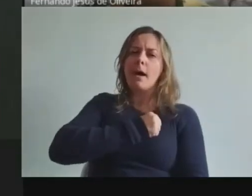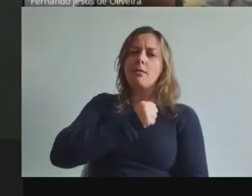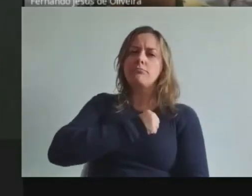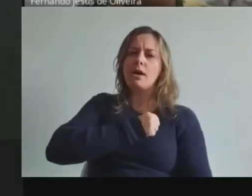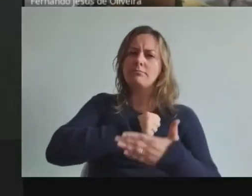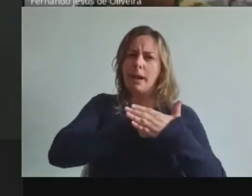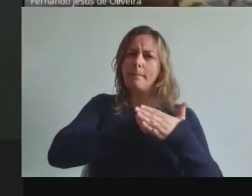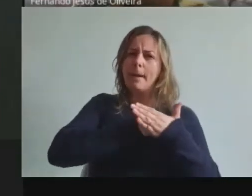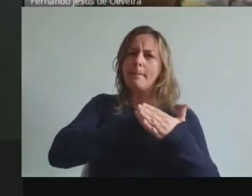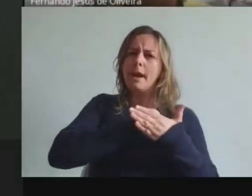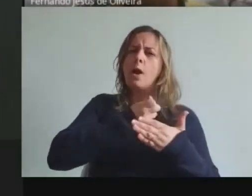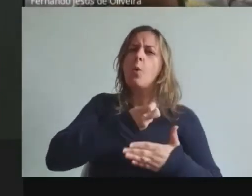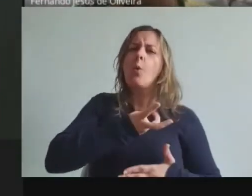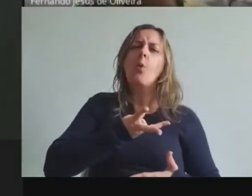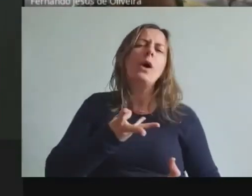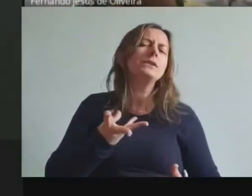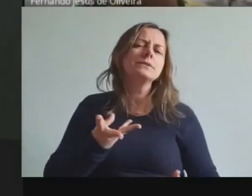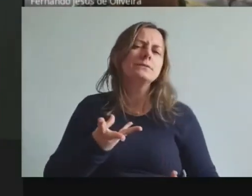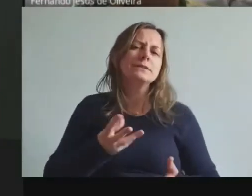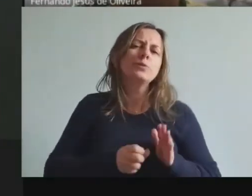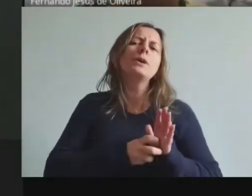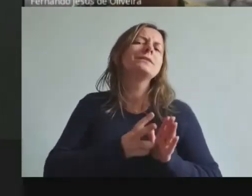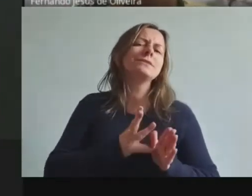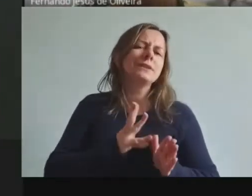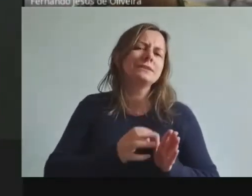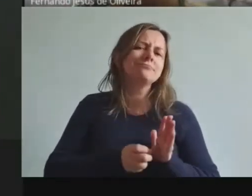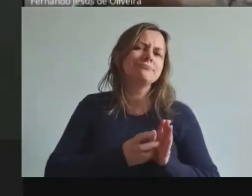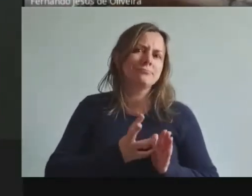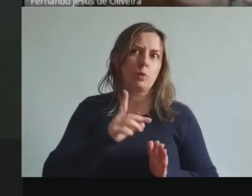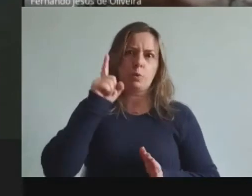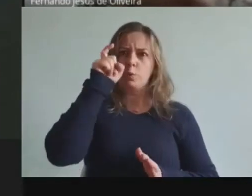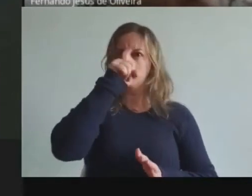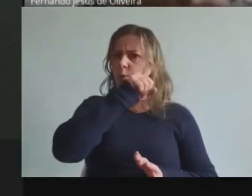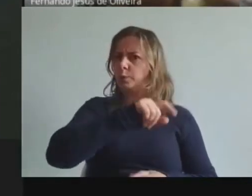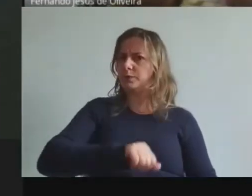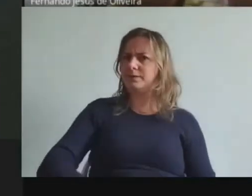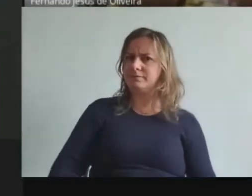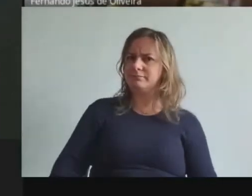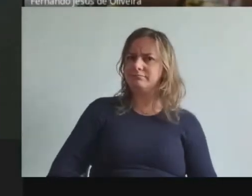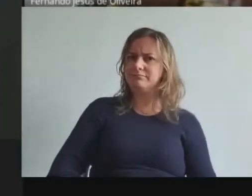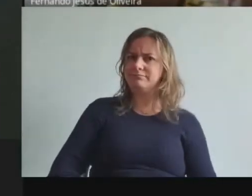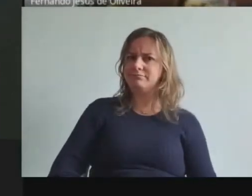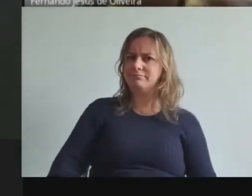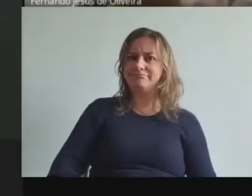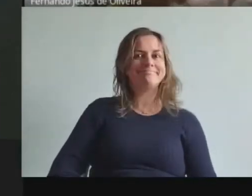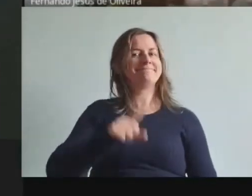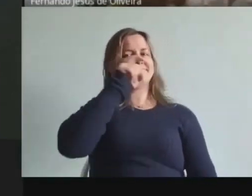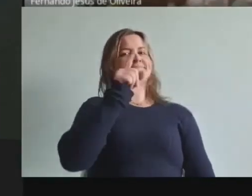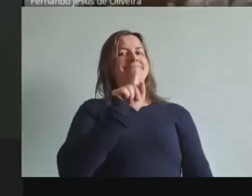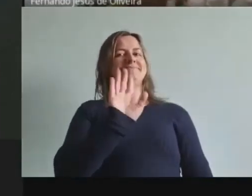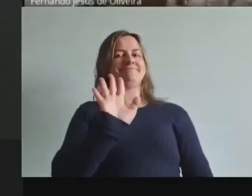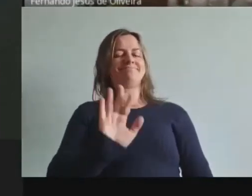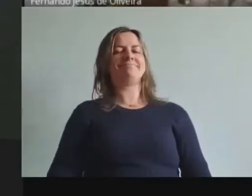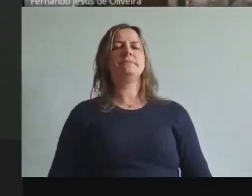Difícil, hein? Que nada. Difícil nada. Vamos lá. Eu não sei se vocês sabem,